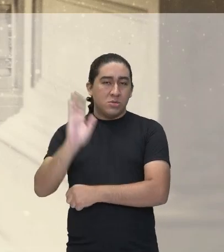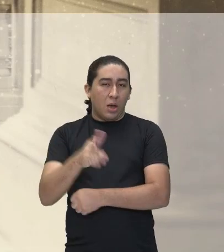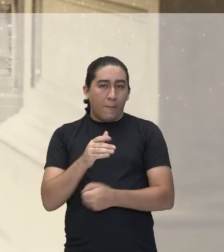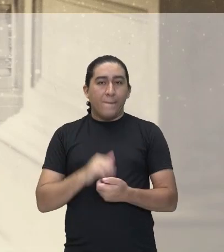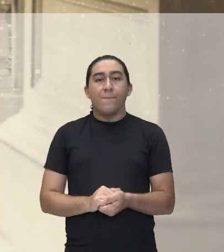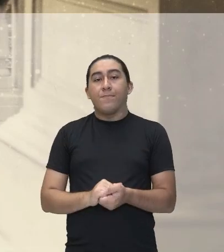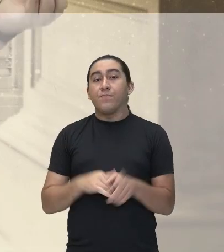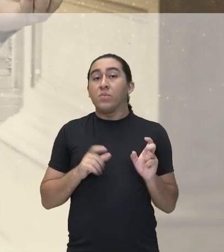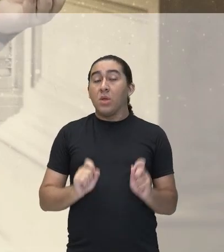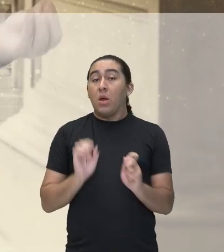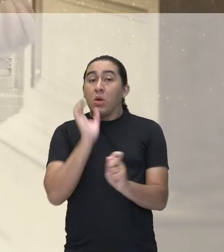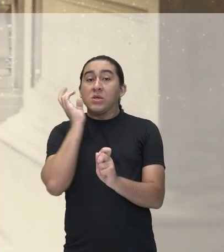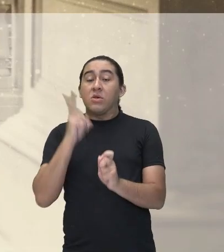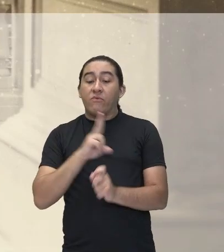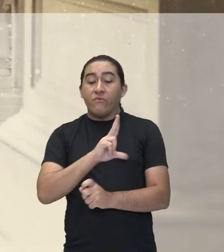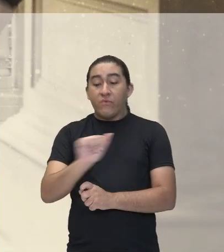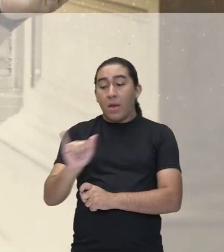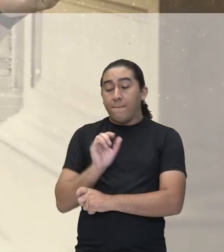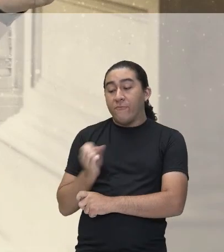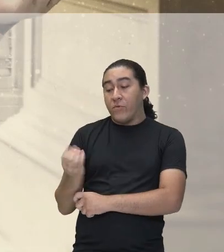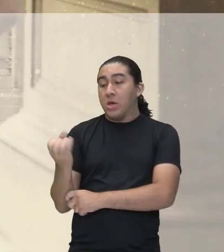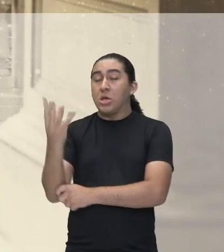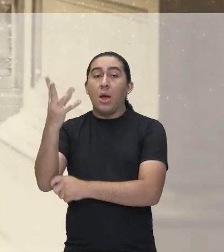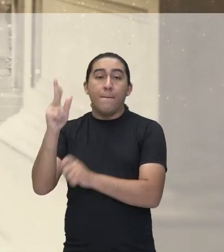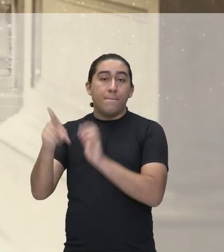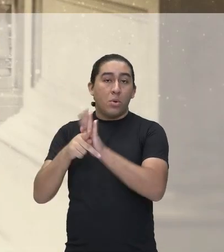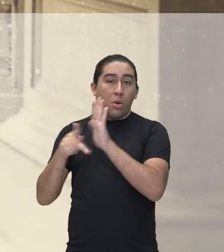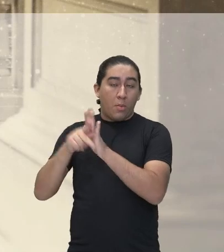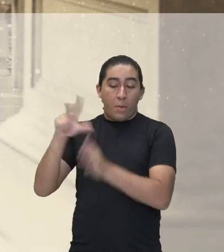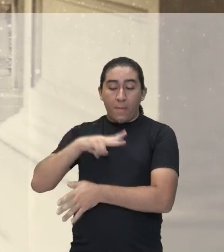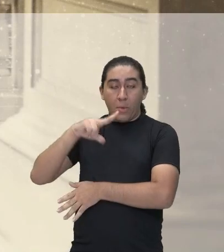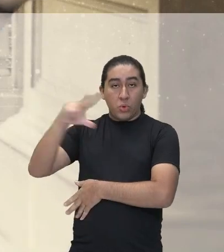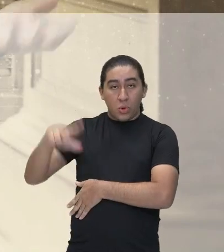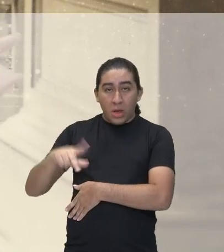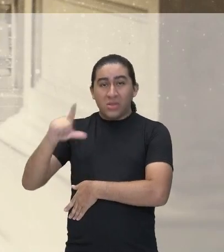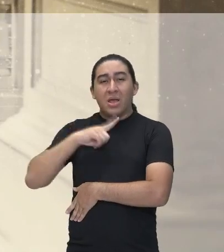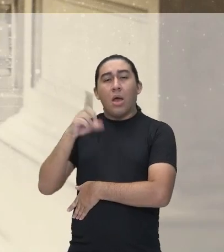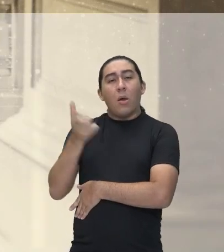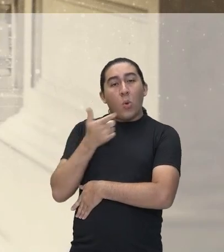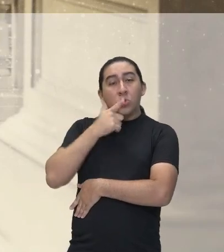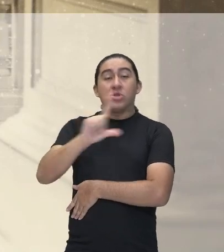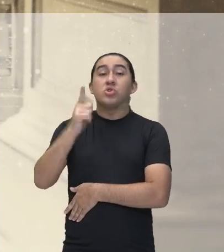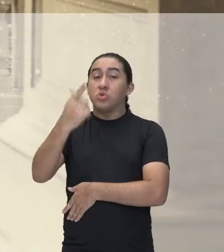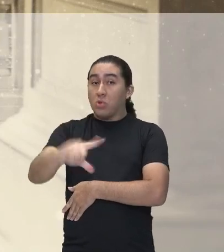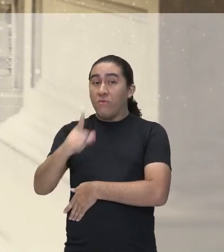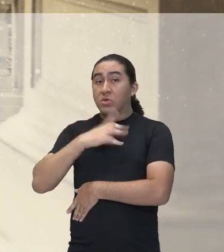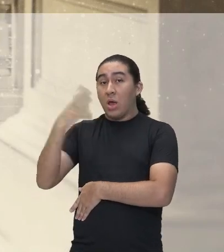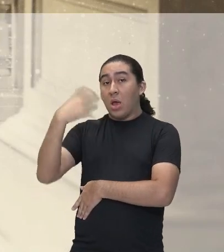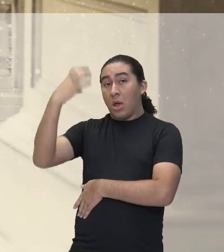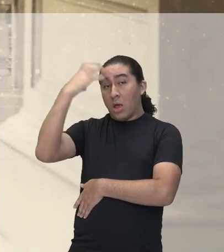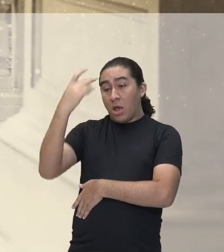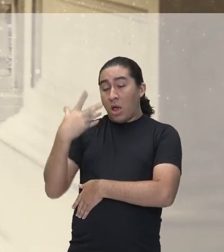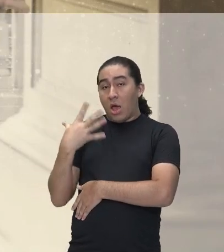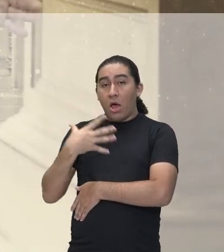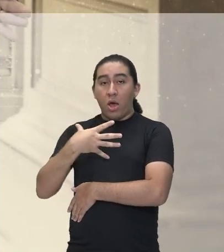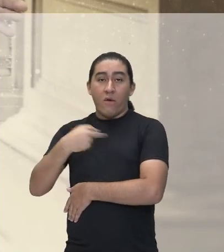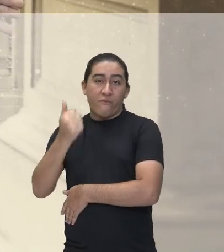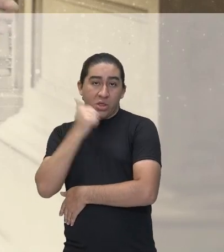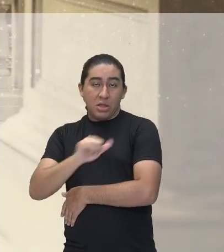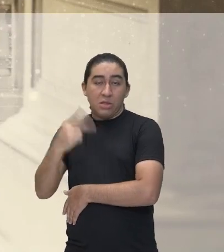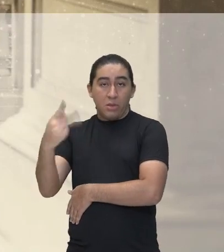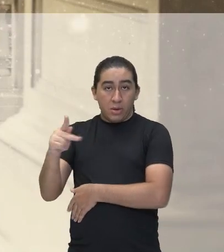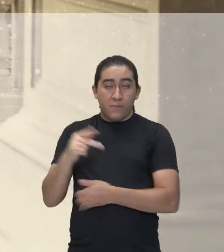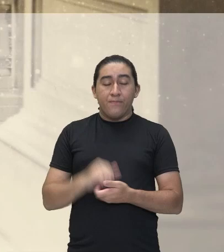ele parte para Portugal para tentar reaver, então, este governo para sua filha. E nós temos, então, aí,